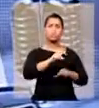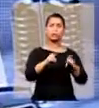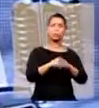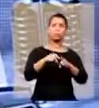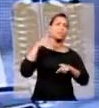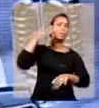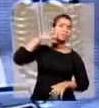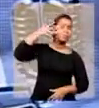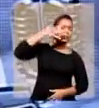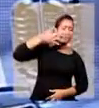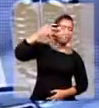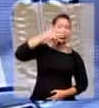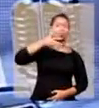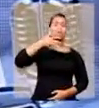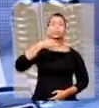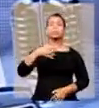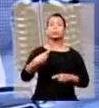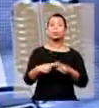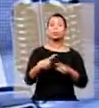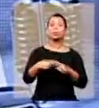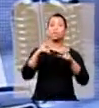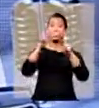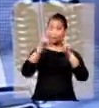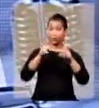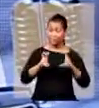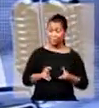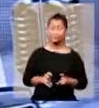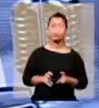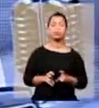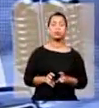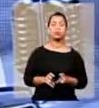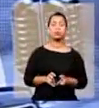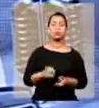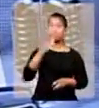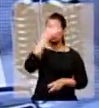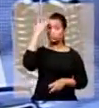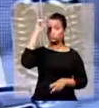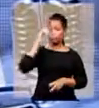essa pessoa com deficiência realmente tenha os